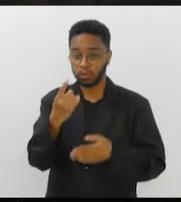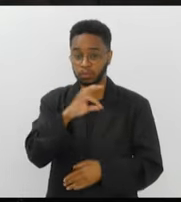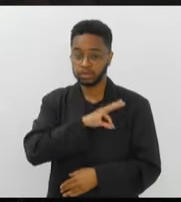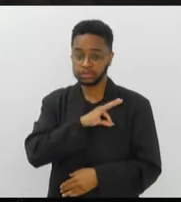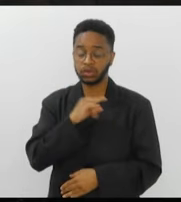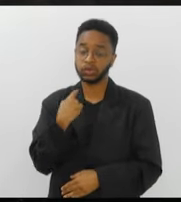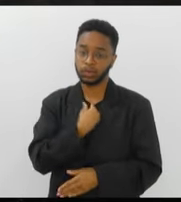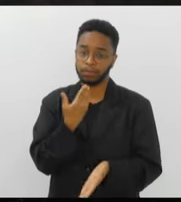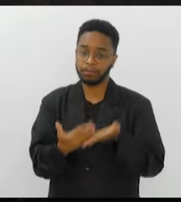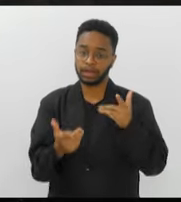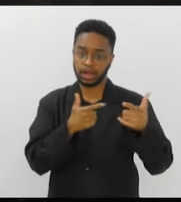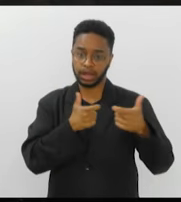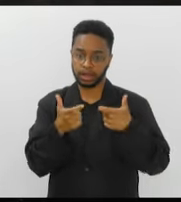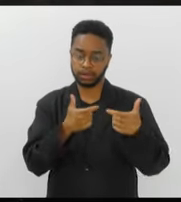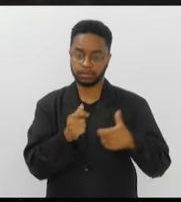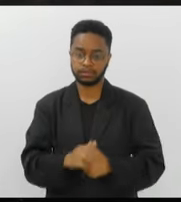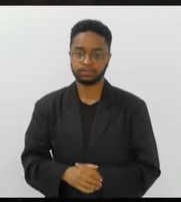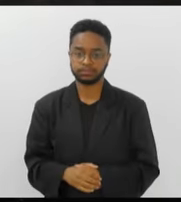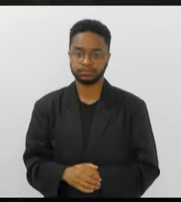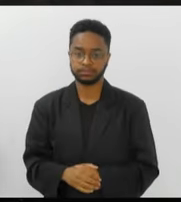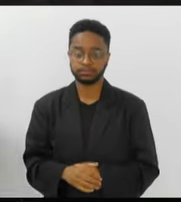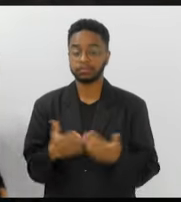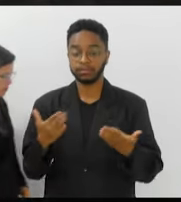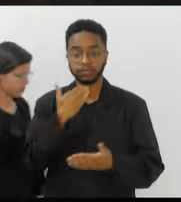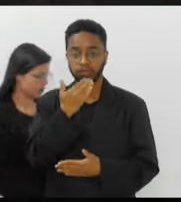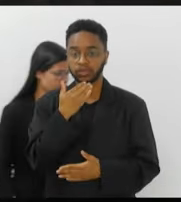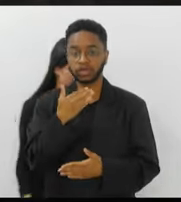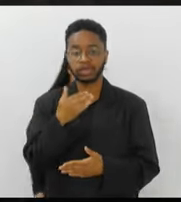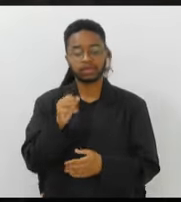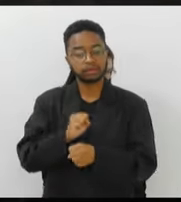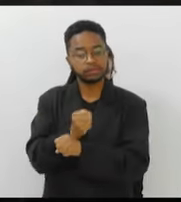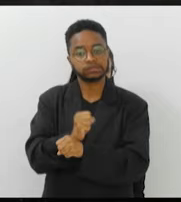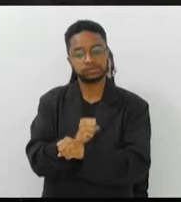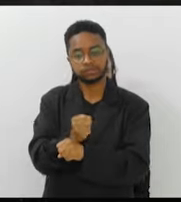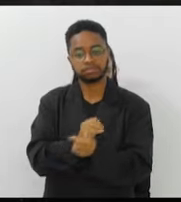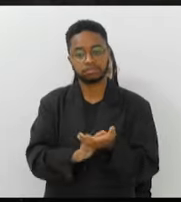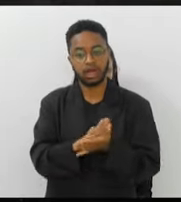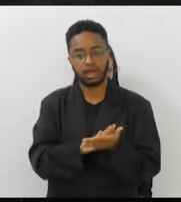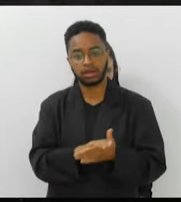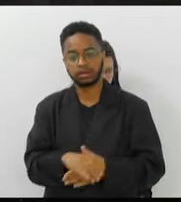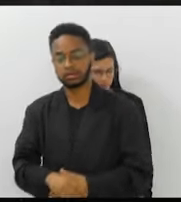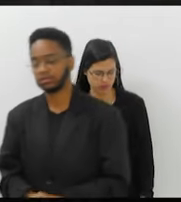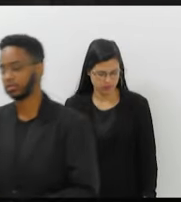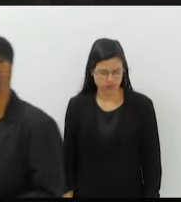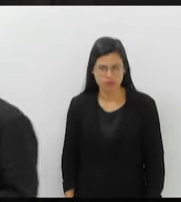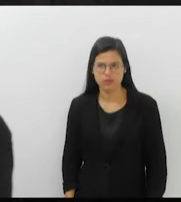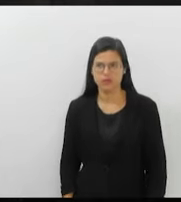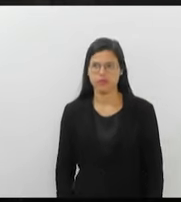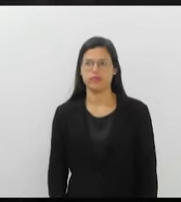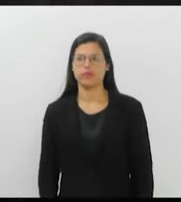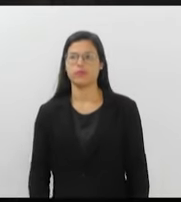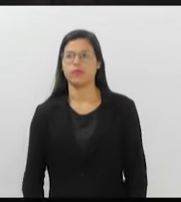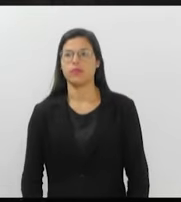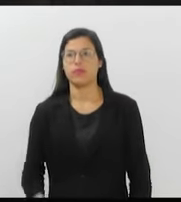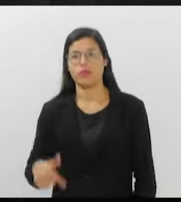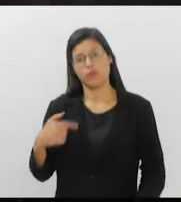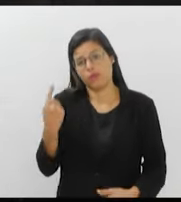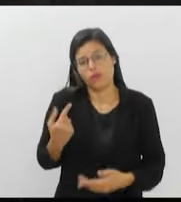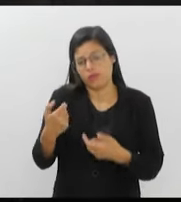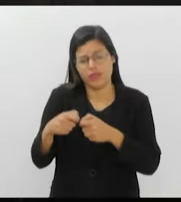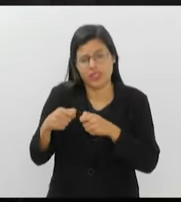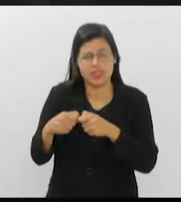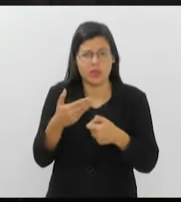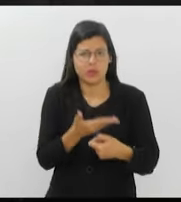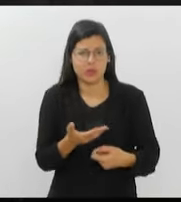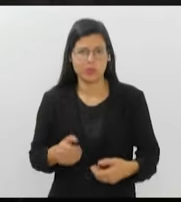guerra. E não adianta ficar enxugando gelo, enxugando gelo, enxugando gelo, enxugando gelo. E é isso que nós estamos fazendo,